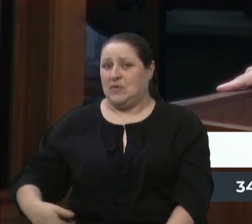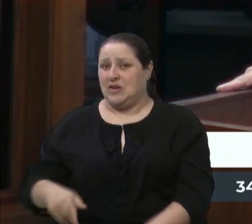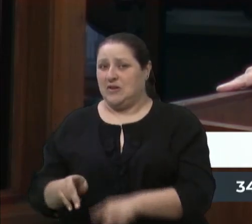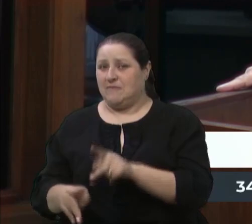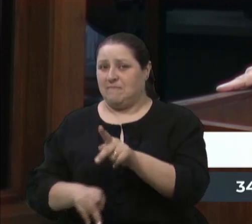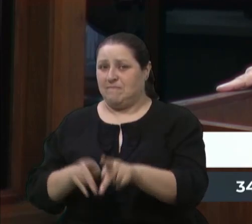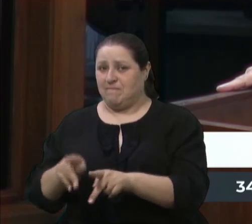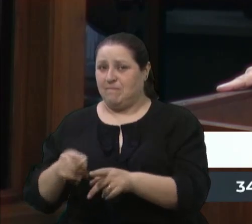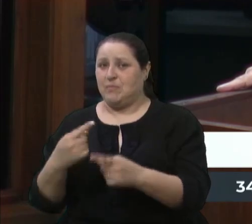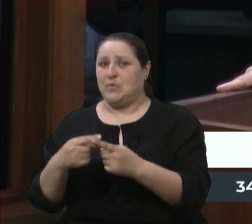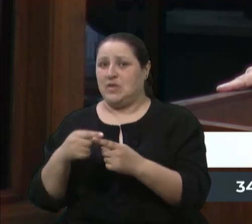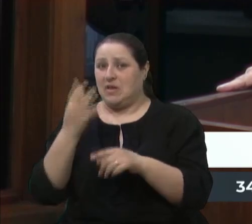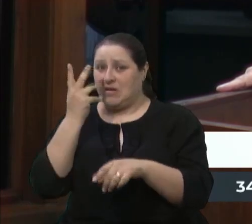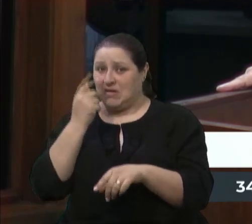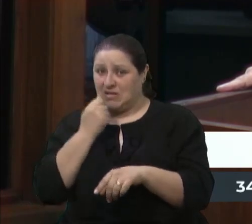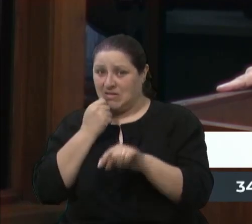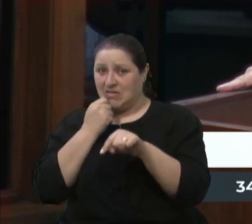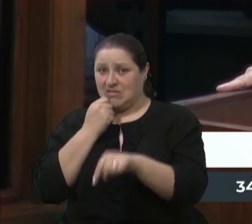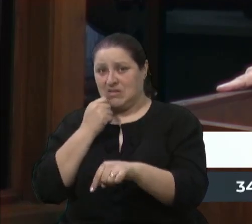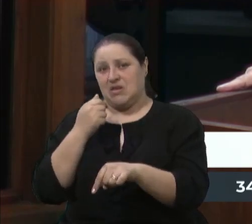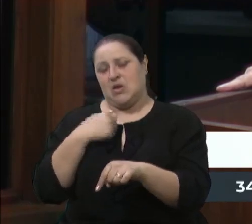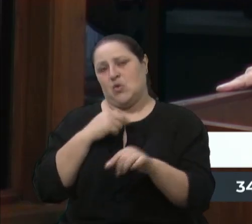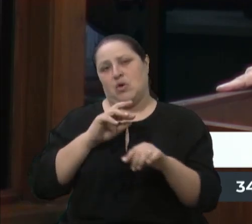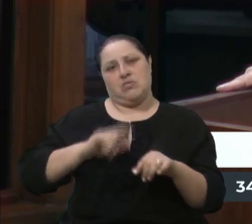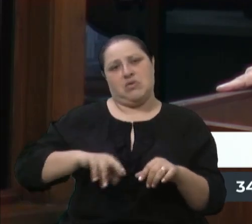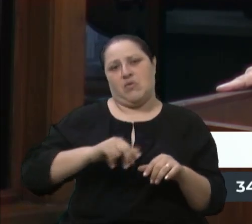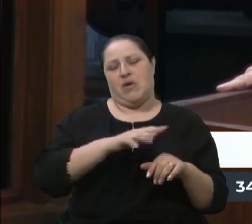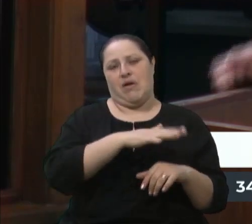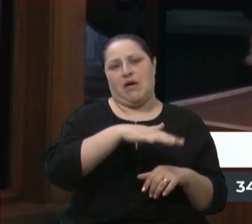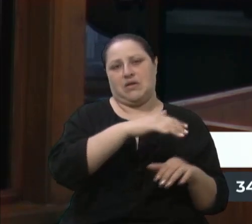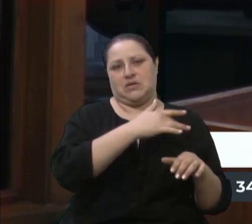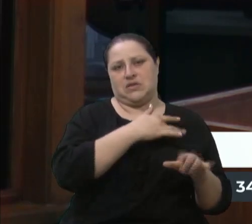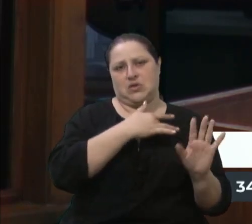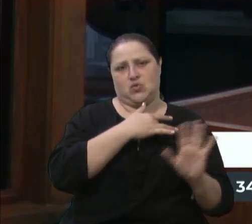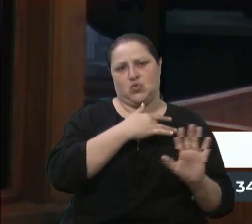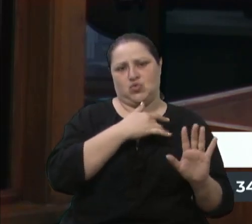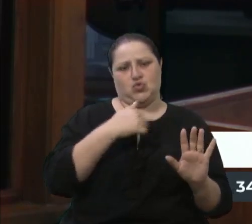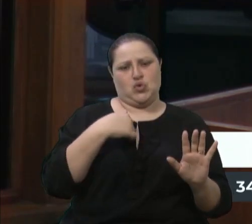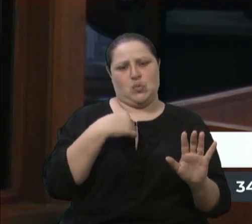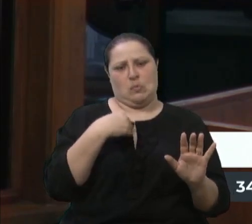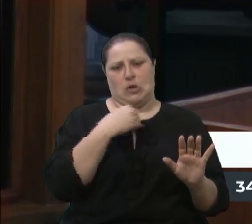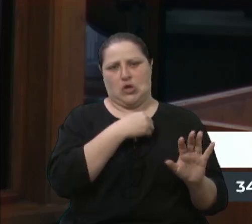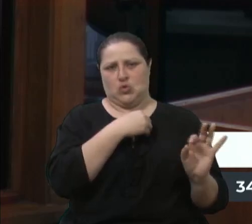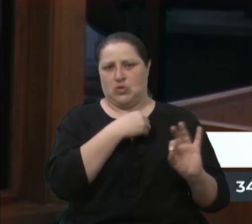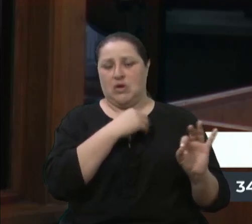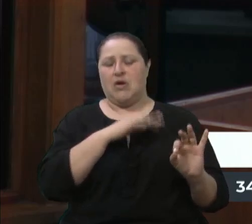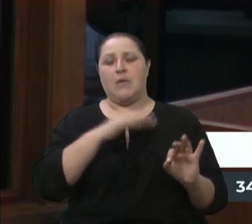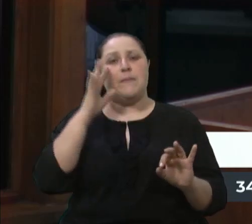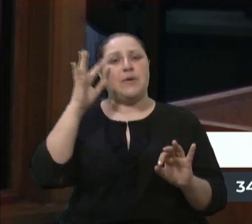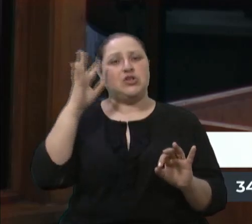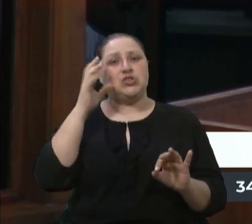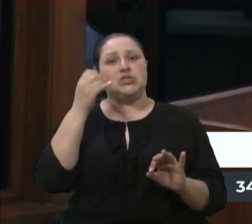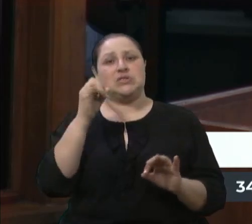Essa criança aí na primeira... Eu não sou da área da saúde, tampouco da medicina, mas eu imagino que se a criança já tem uma predisposição e vai